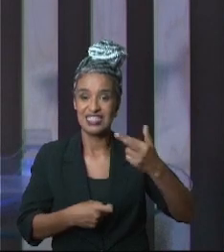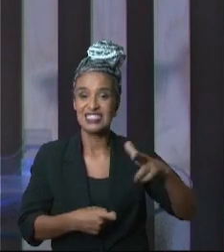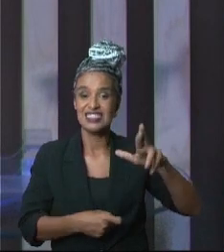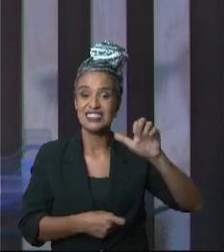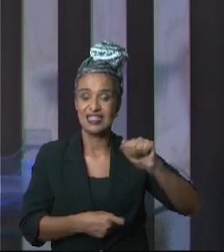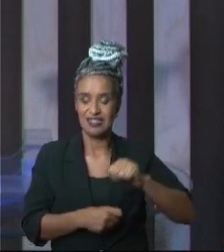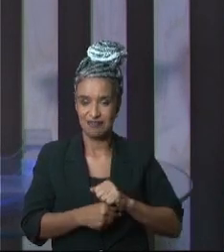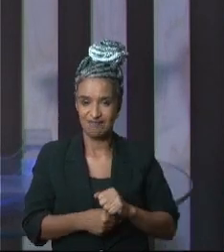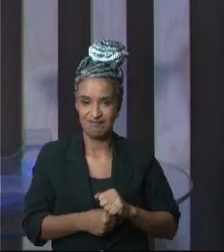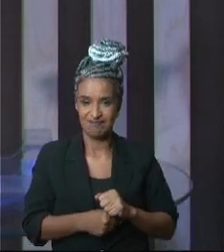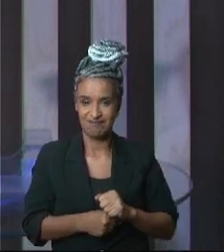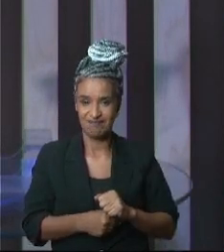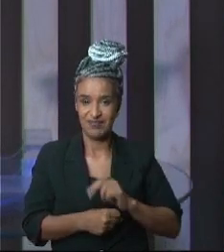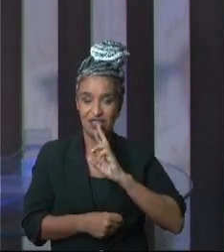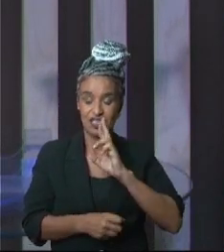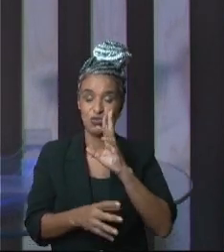saldo?